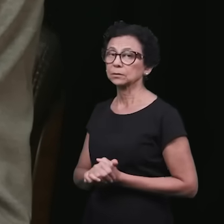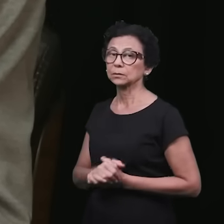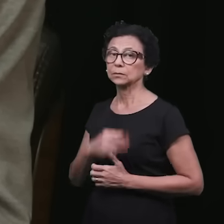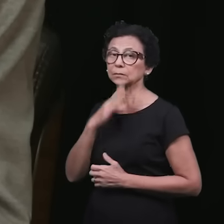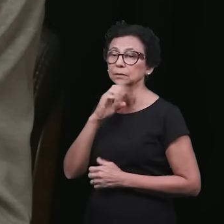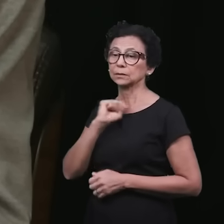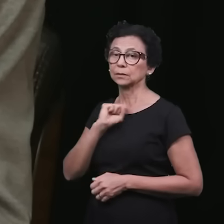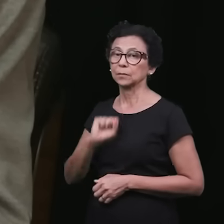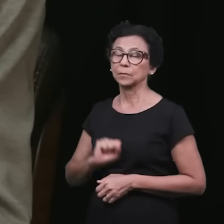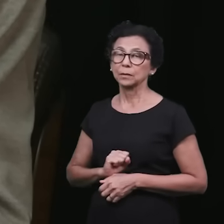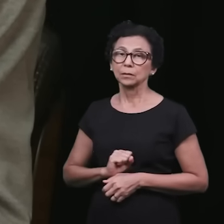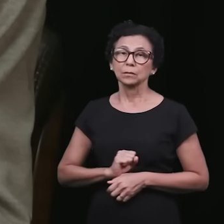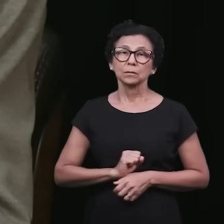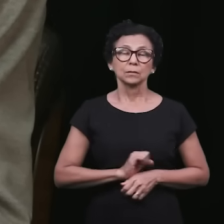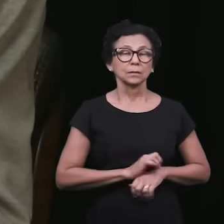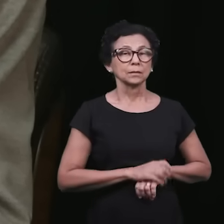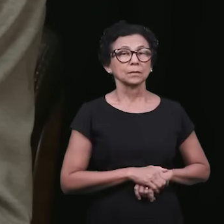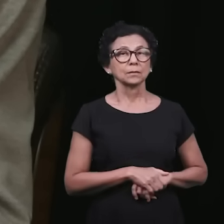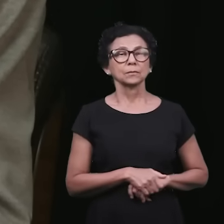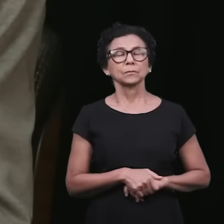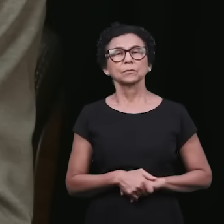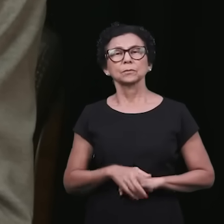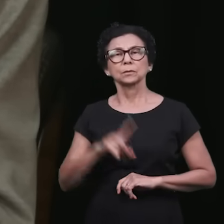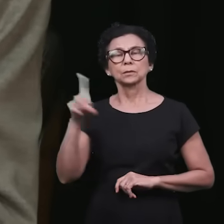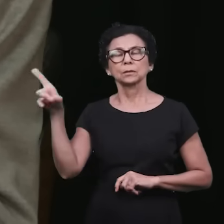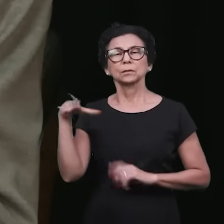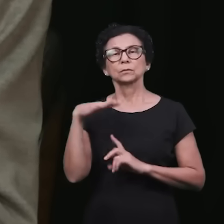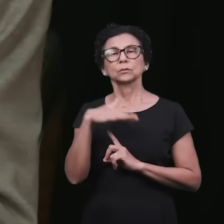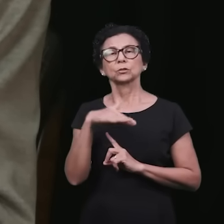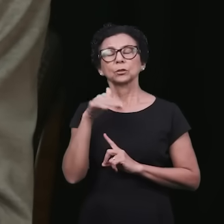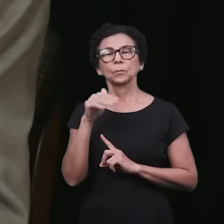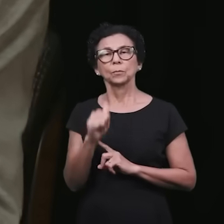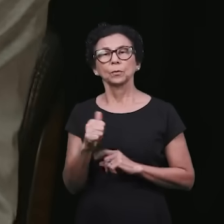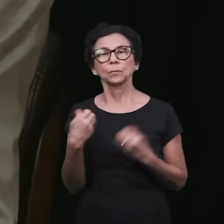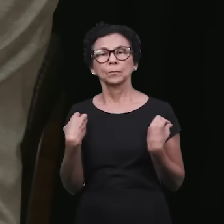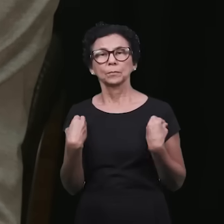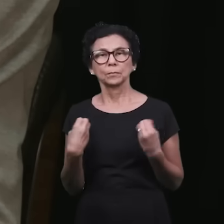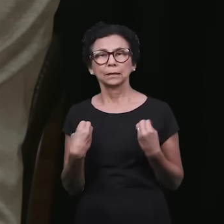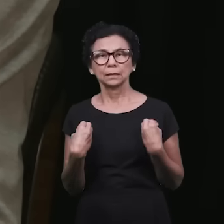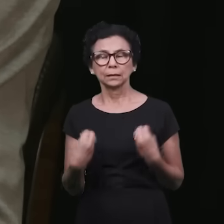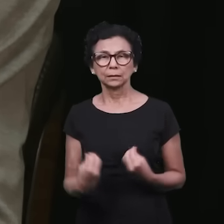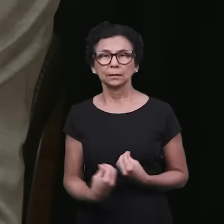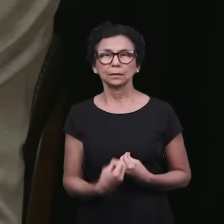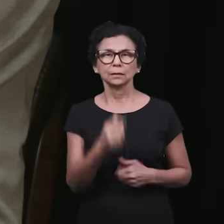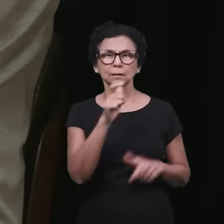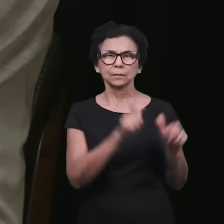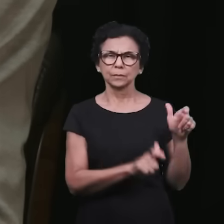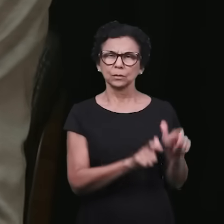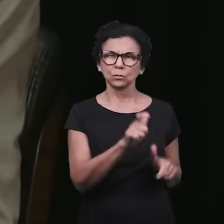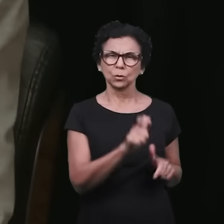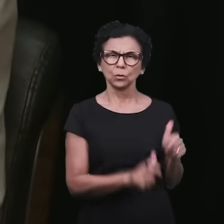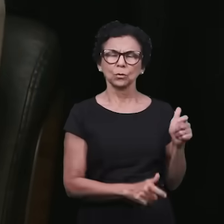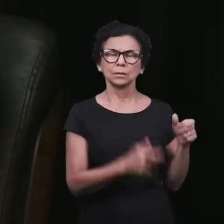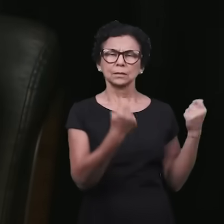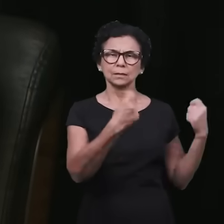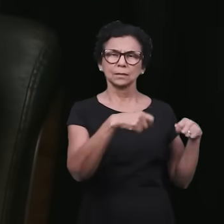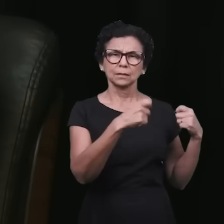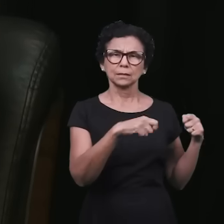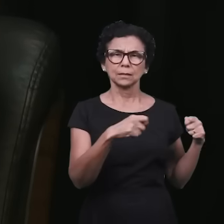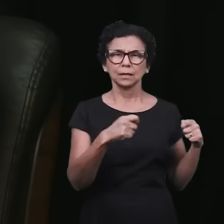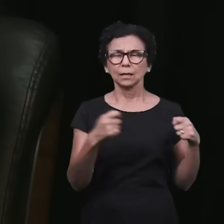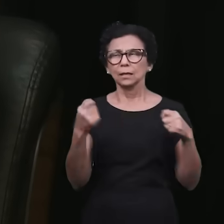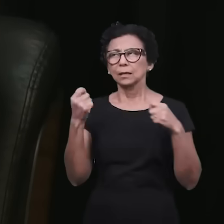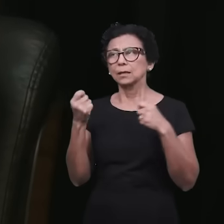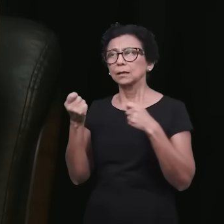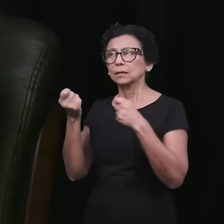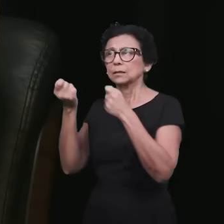ele foi levado ali, foi levantado pelo Senhor para levar todas as necessidades da ovelha diante do Senhor. E do nosso